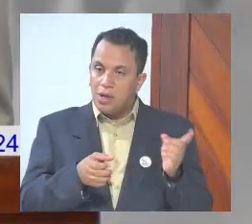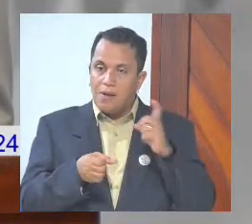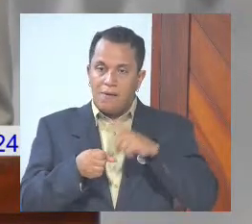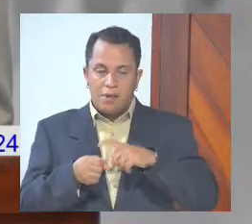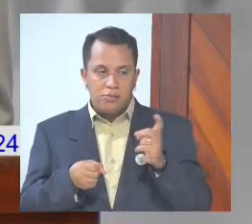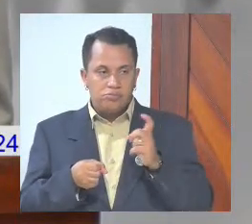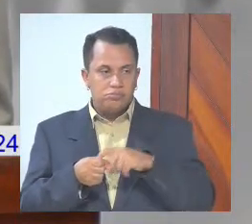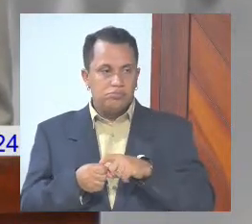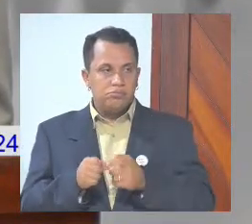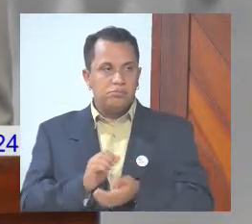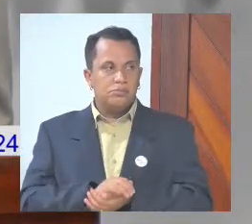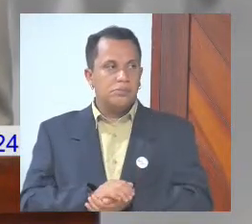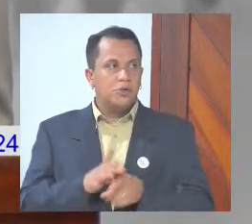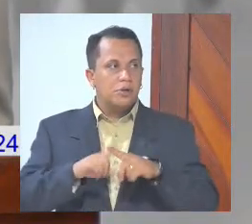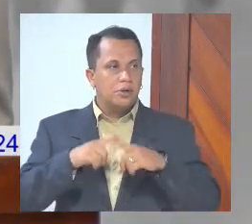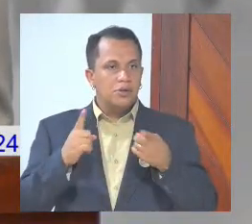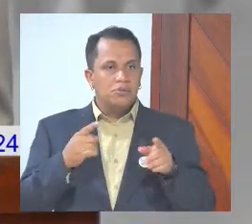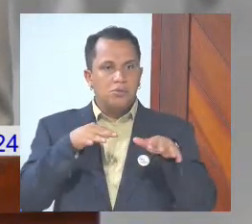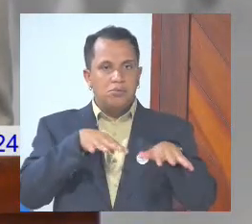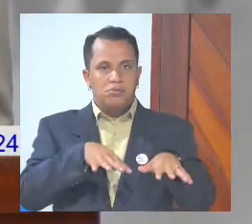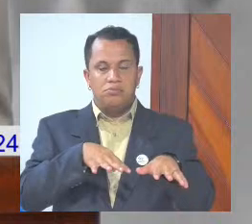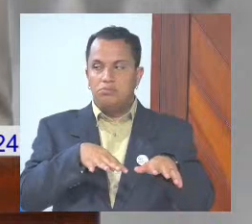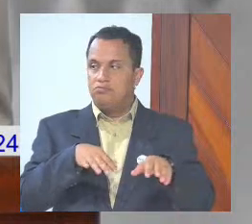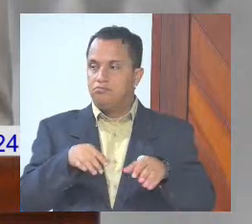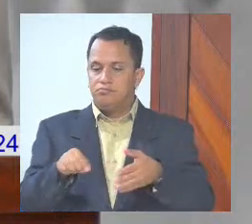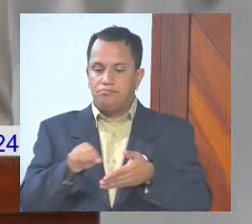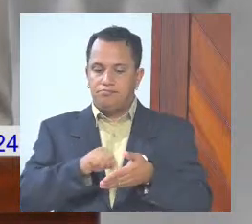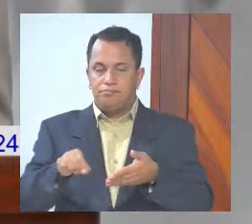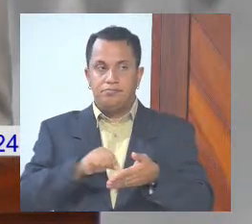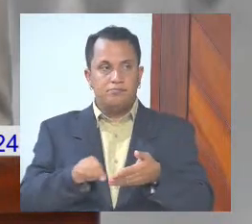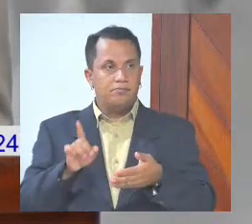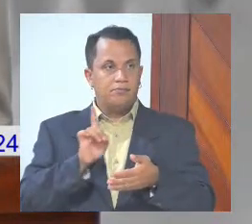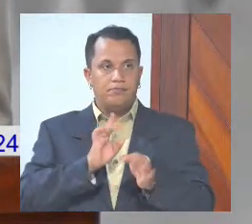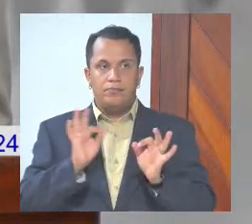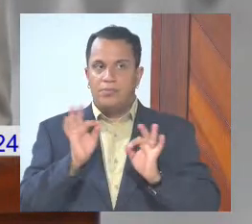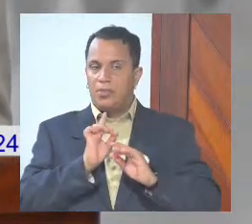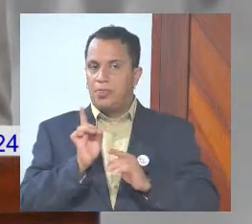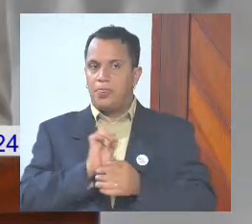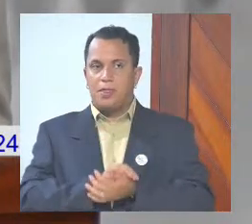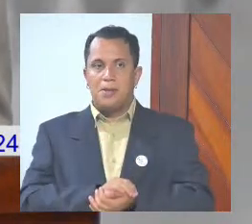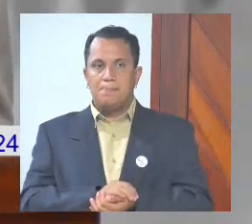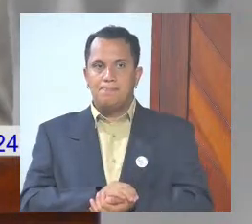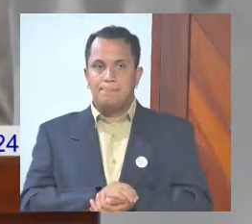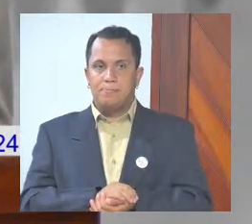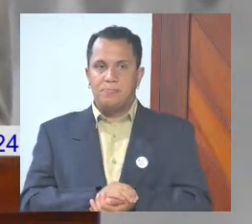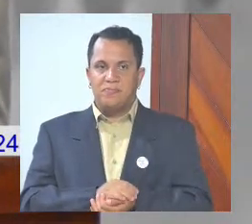mas o plenário não aprova a convocação.